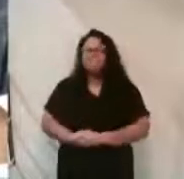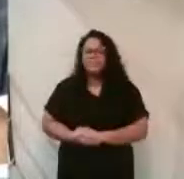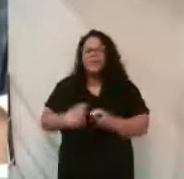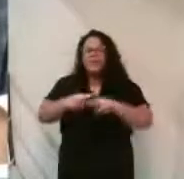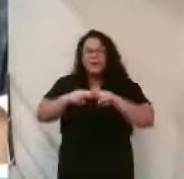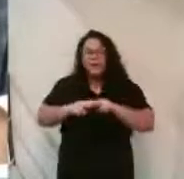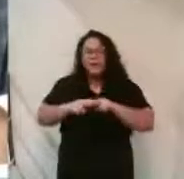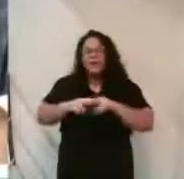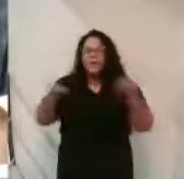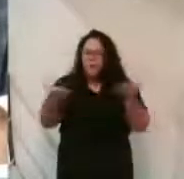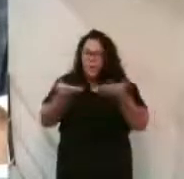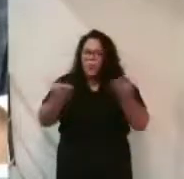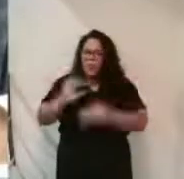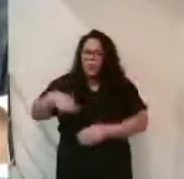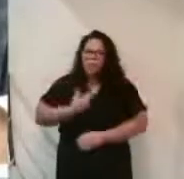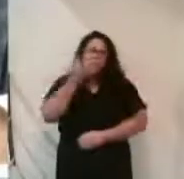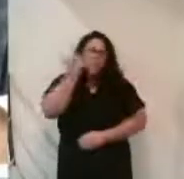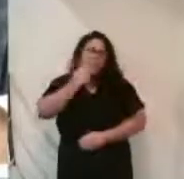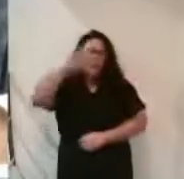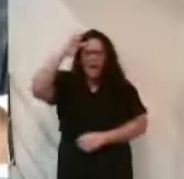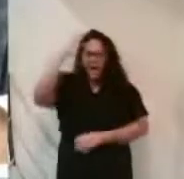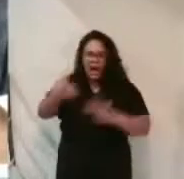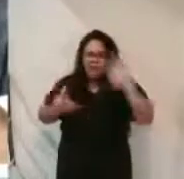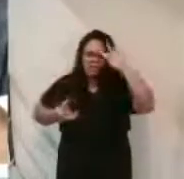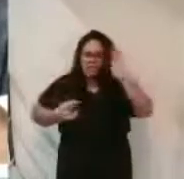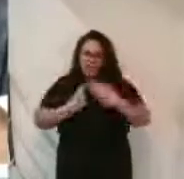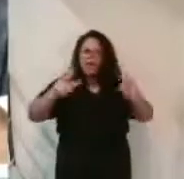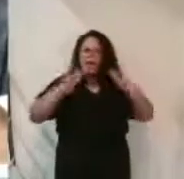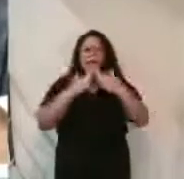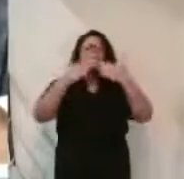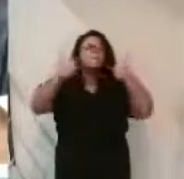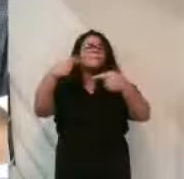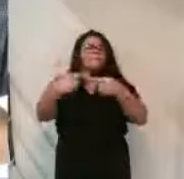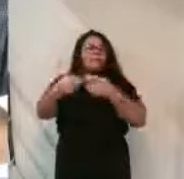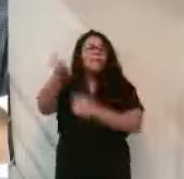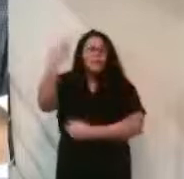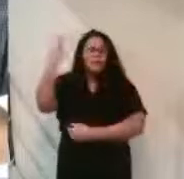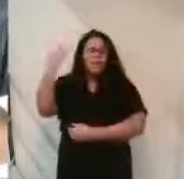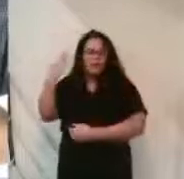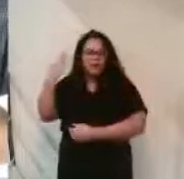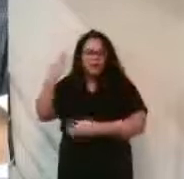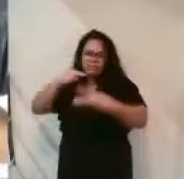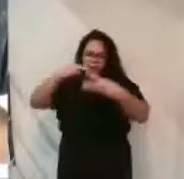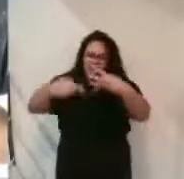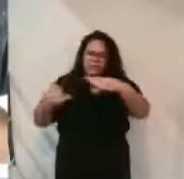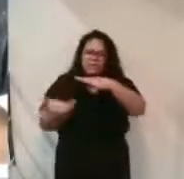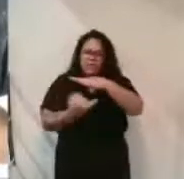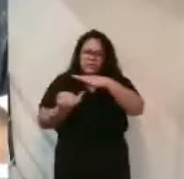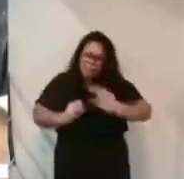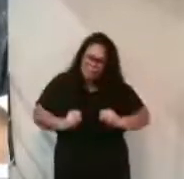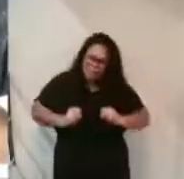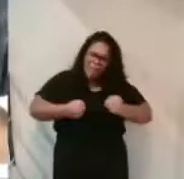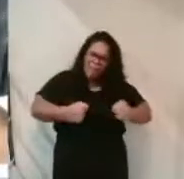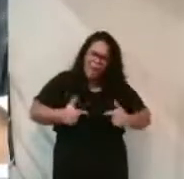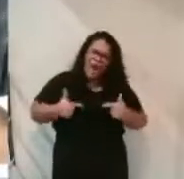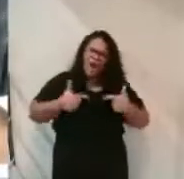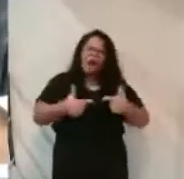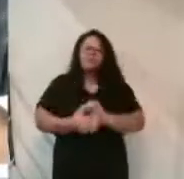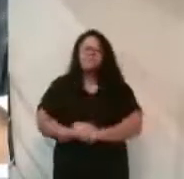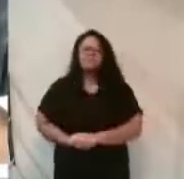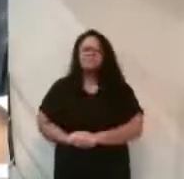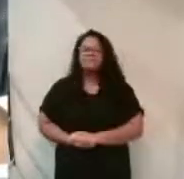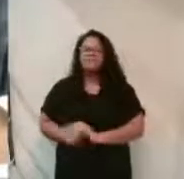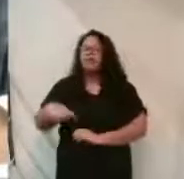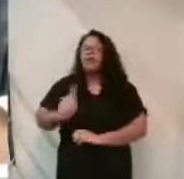gente obtém hoje, eles são fruto realmente de uma dedicação imensa dessas instituições. E o que é que a